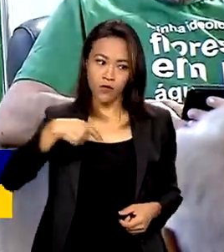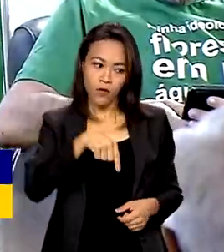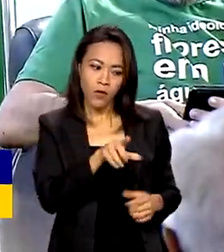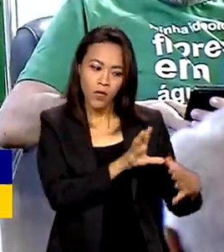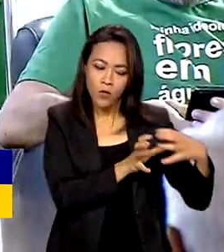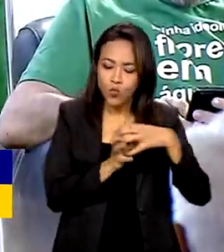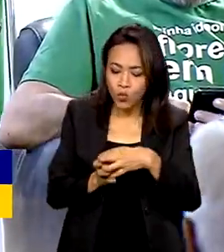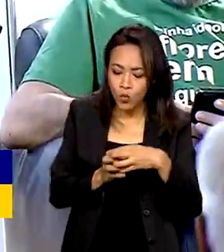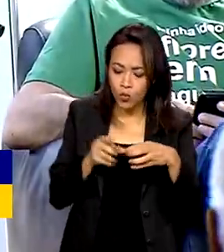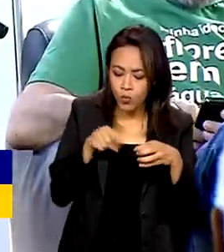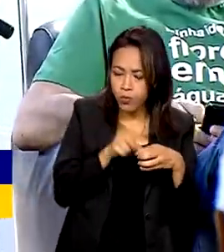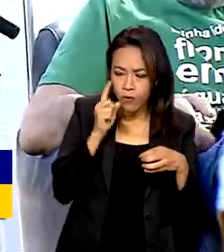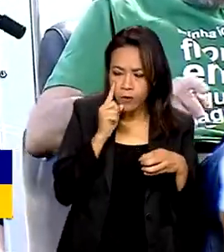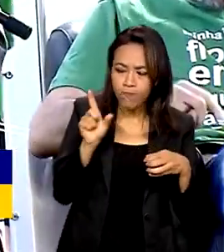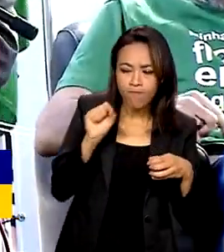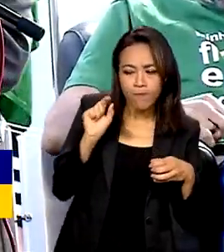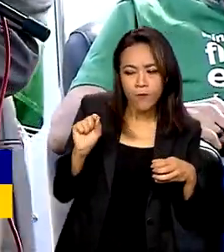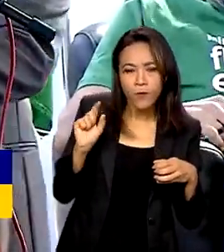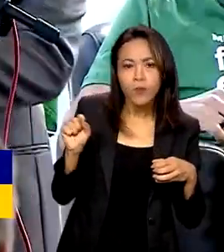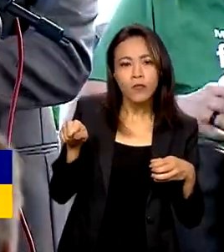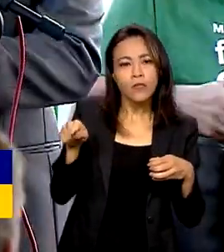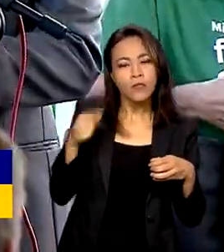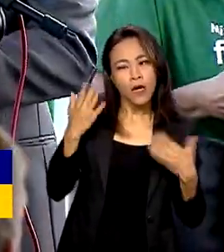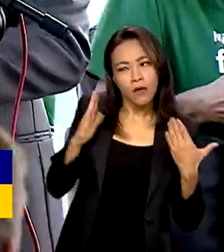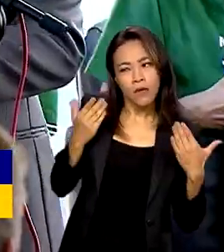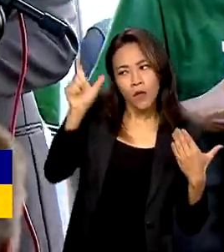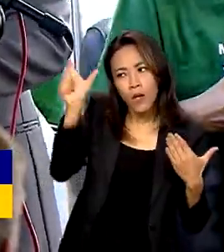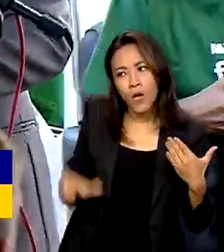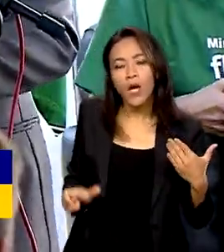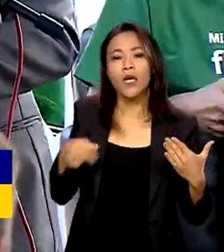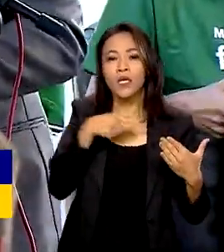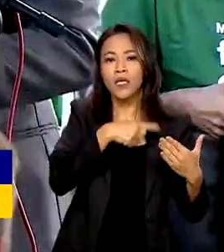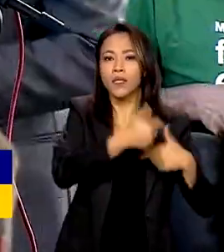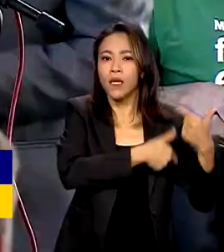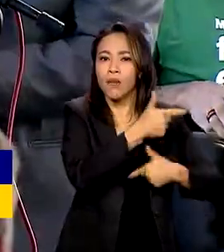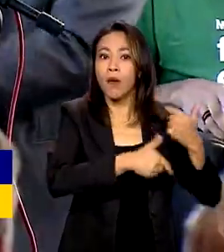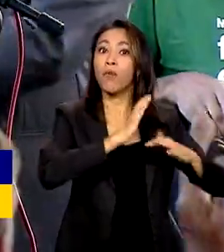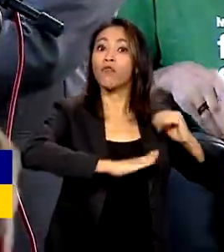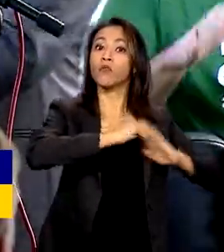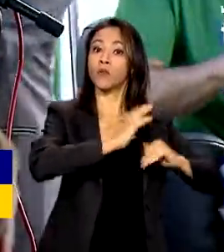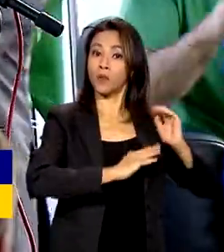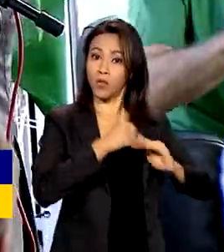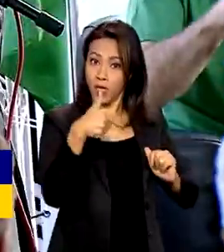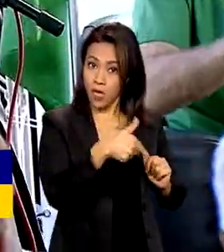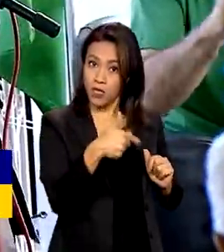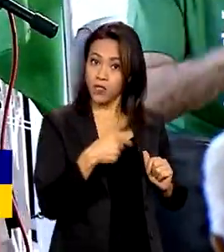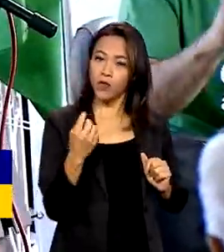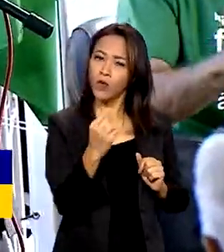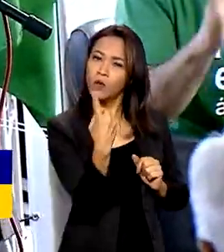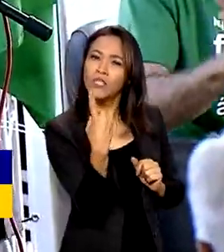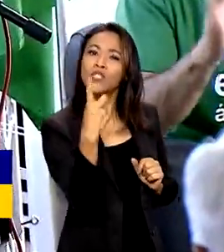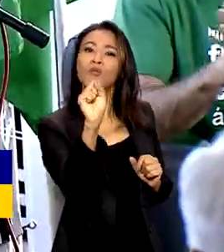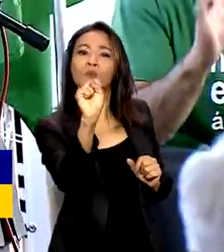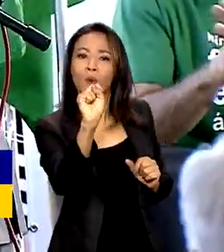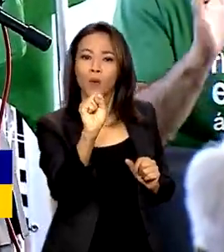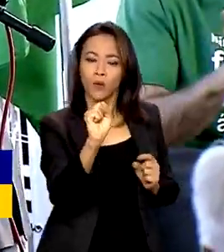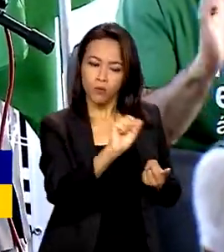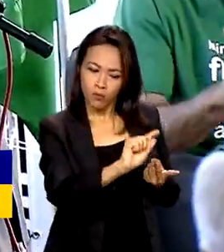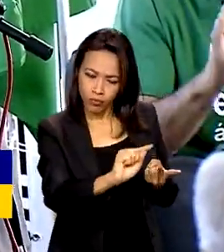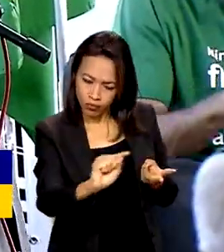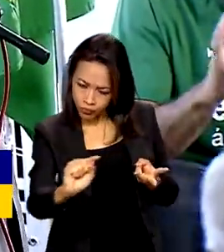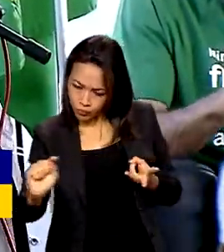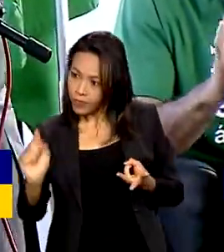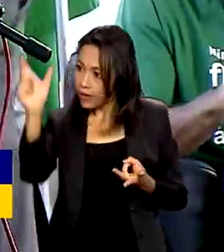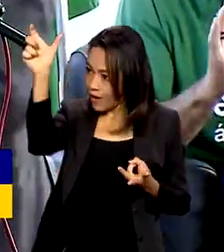busca formado por especialistas ambientais ao todo foram analisadas 18 candidaturas Mauro Oliveira